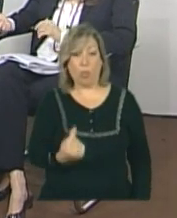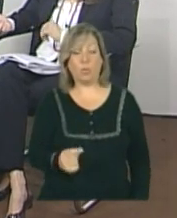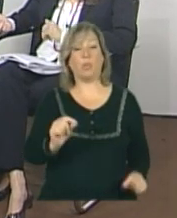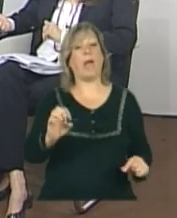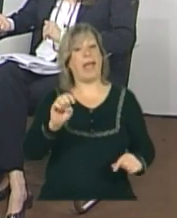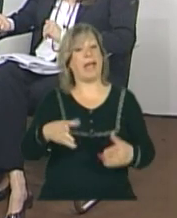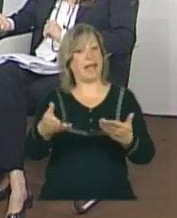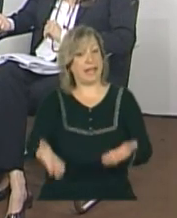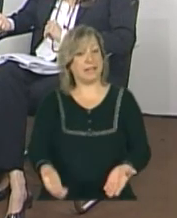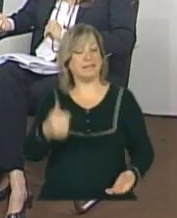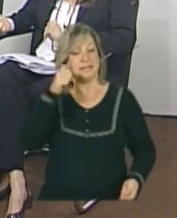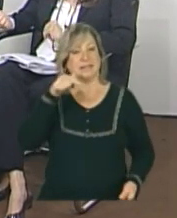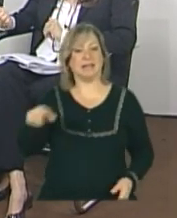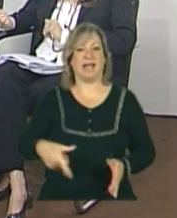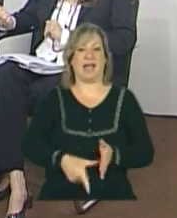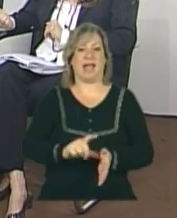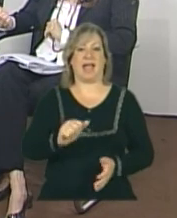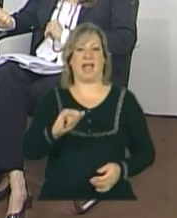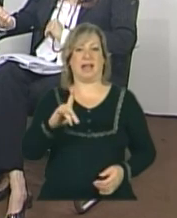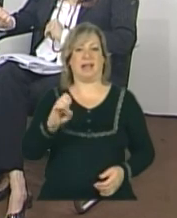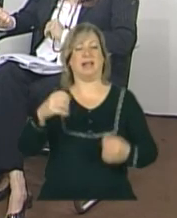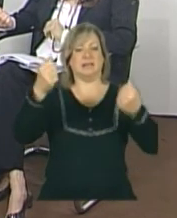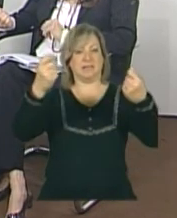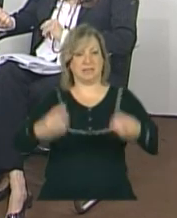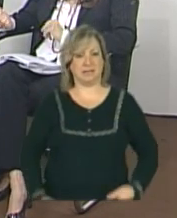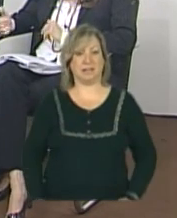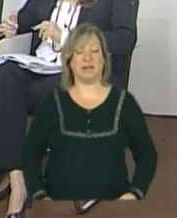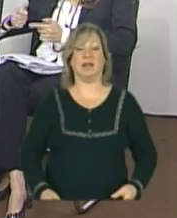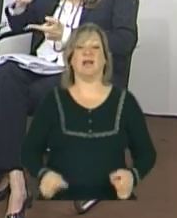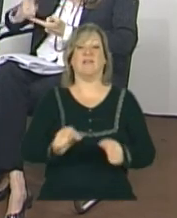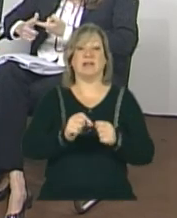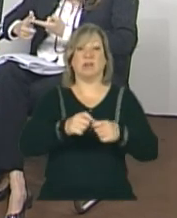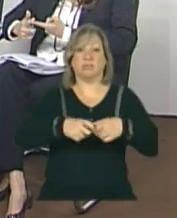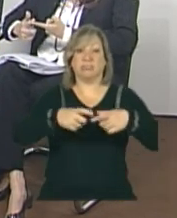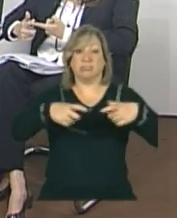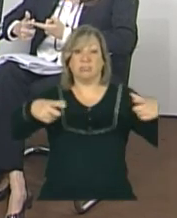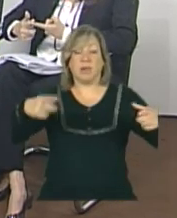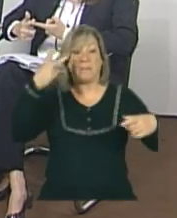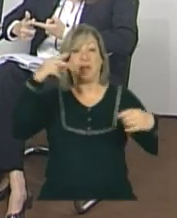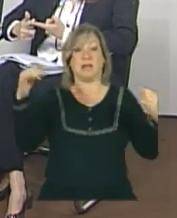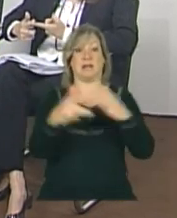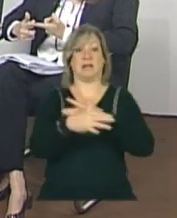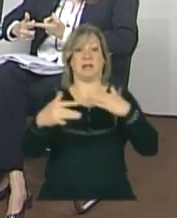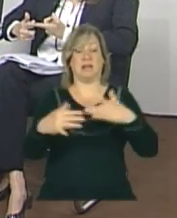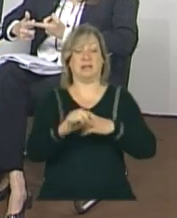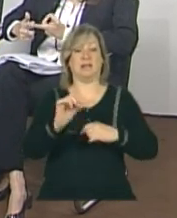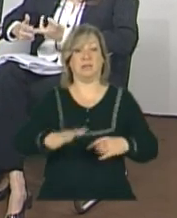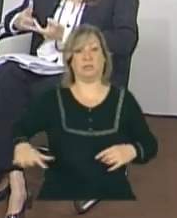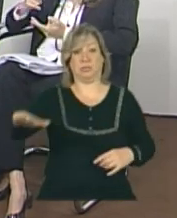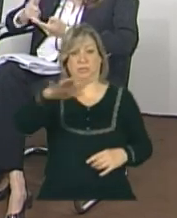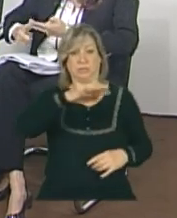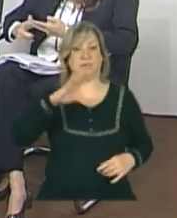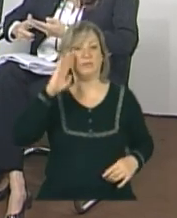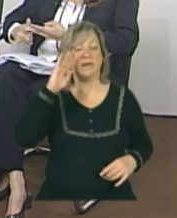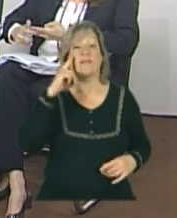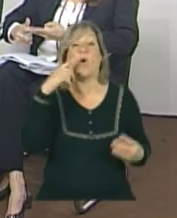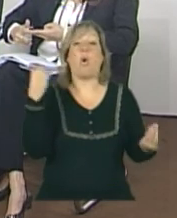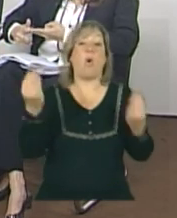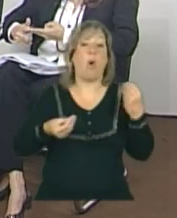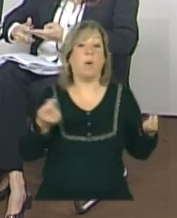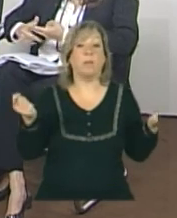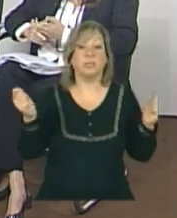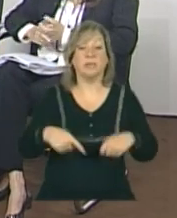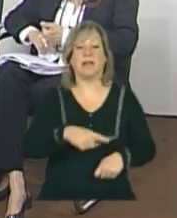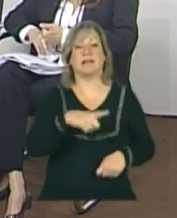é esse que a ideia acabou de colocar. É expandir para as grandes metrópoles com o tempo que essa metrópole tem, né, e com as condições de gestão